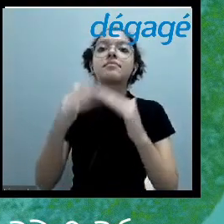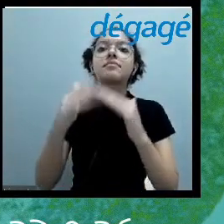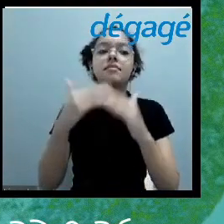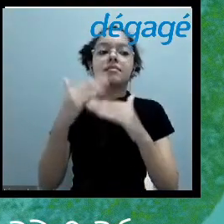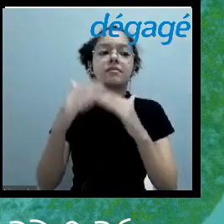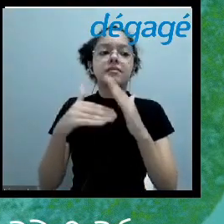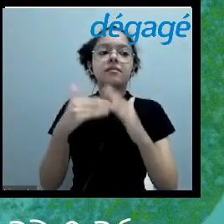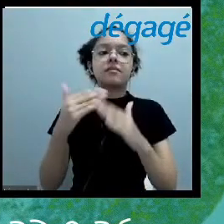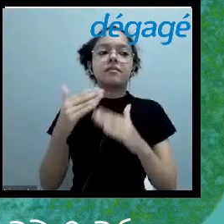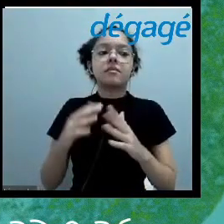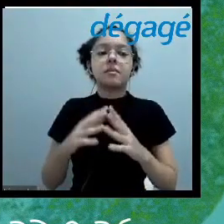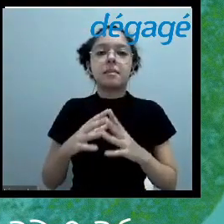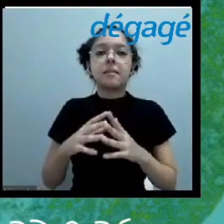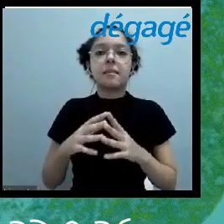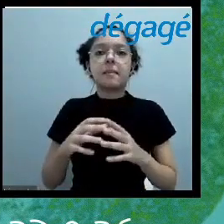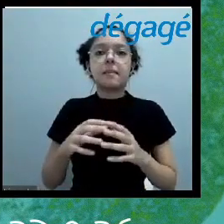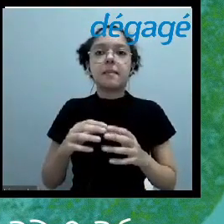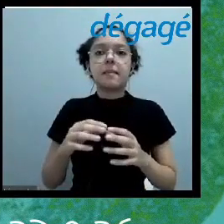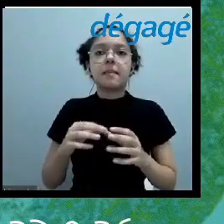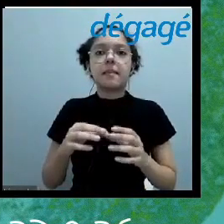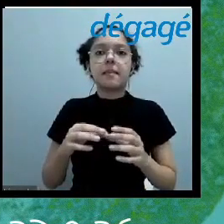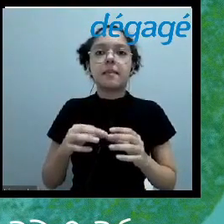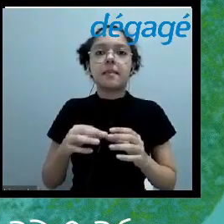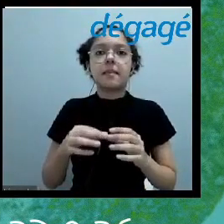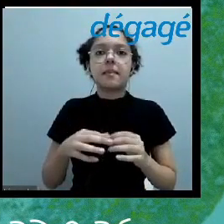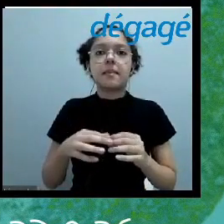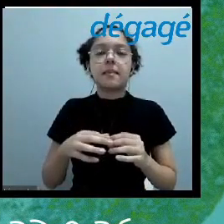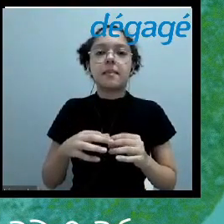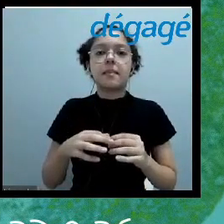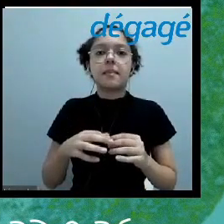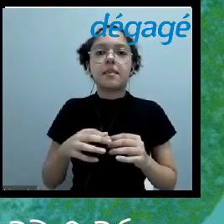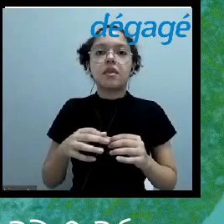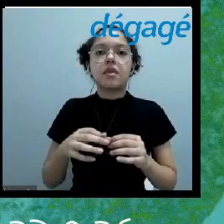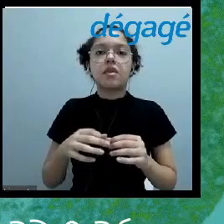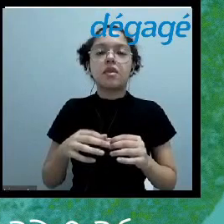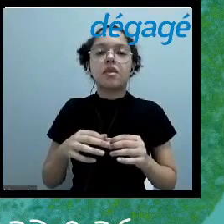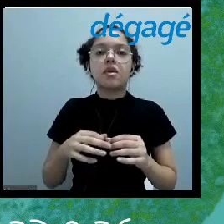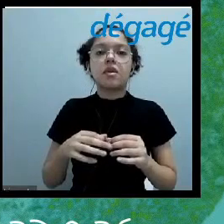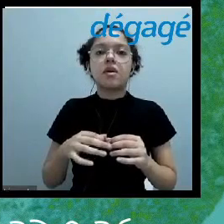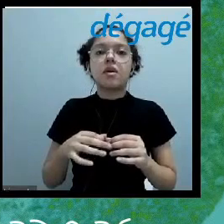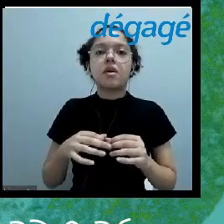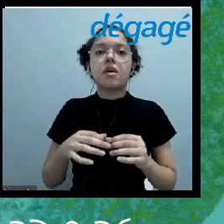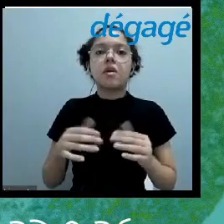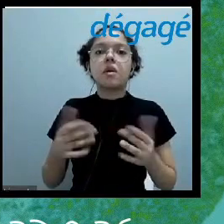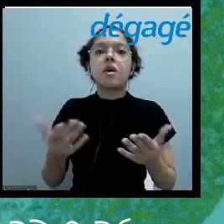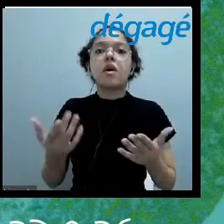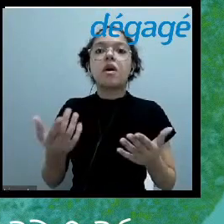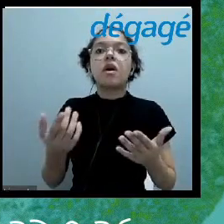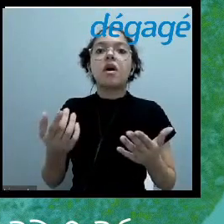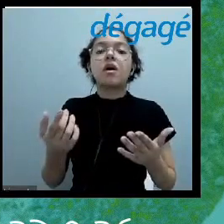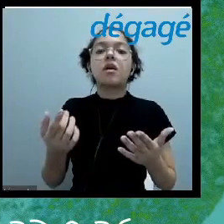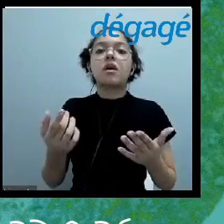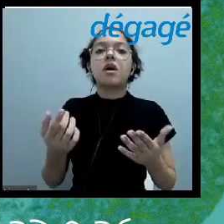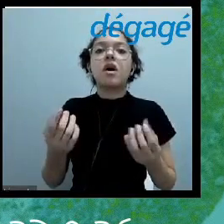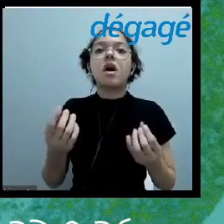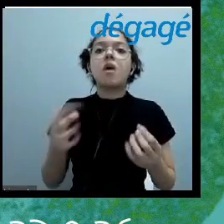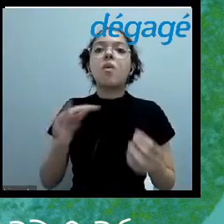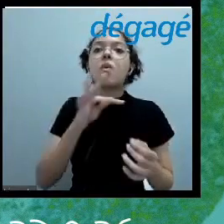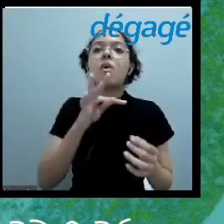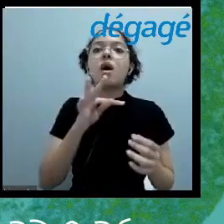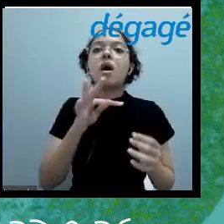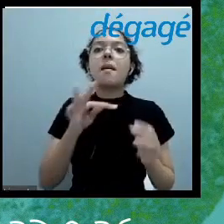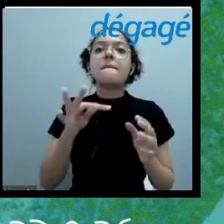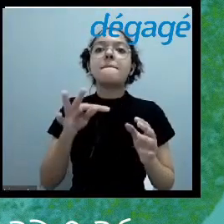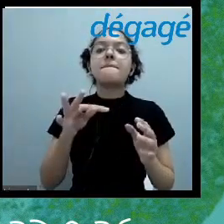Quando eu apertava o botão de ok, eu vou aparecer como educador, teve uma técnica muito interessante, que era a técnica